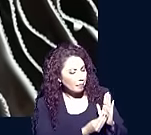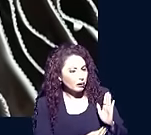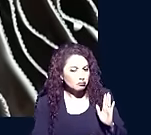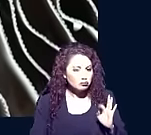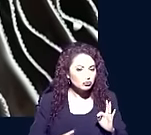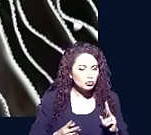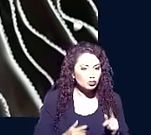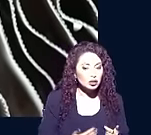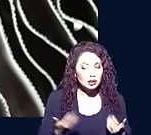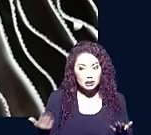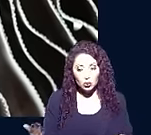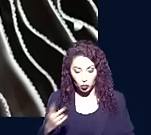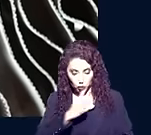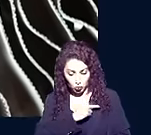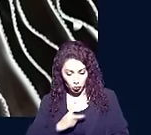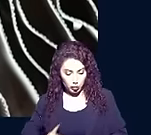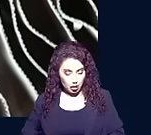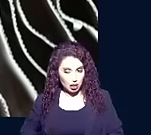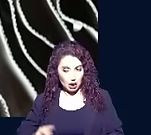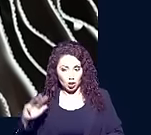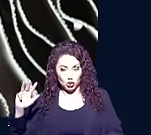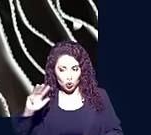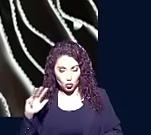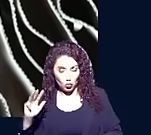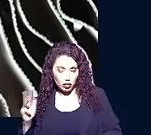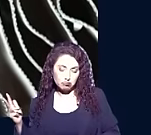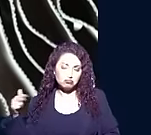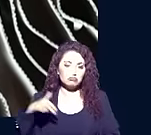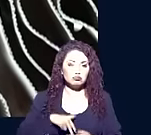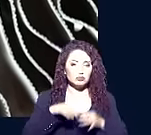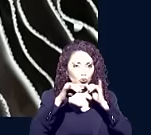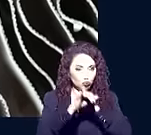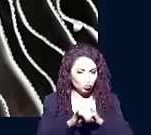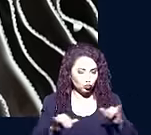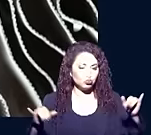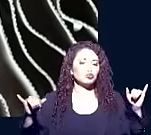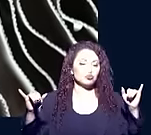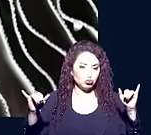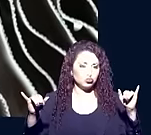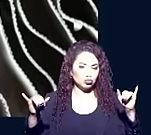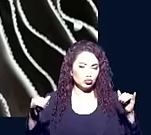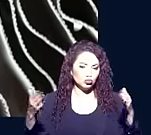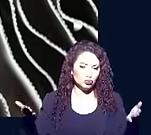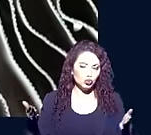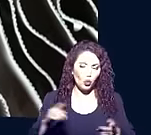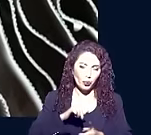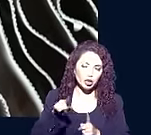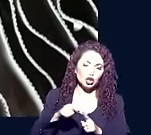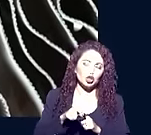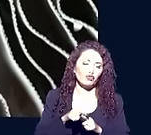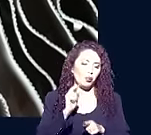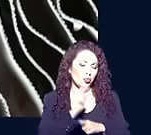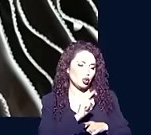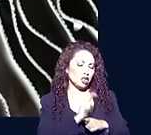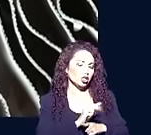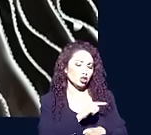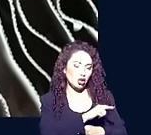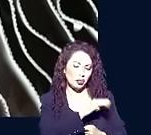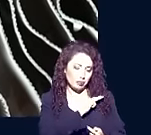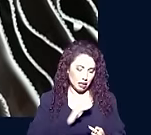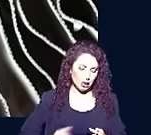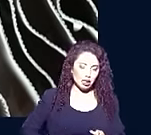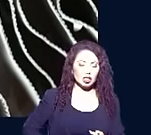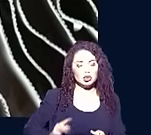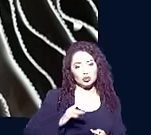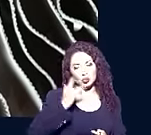quando o presidente Lula trouxe aquela declaração segundo o governo para proteger o ministro hadad ou para antecipar uma discussão